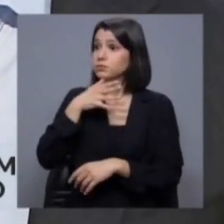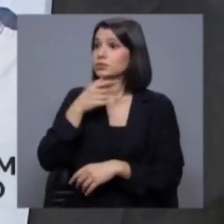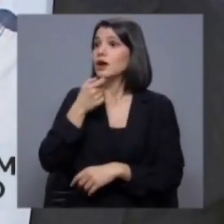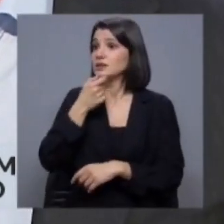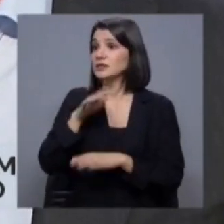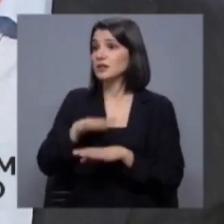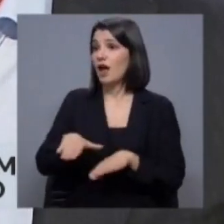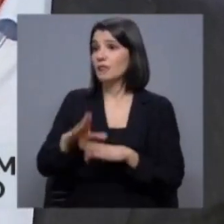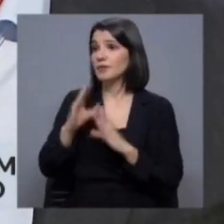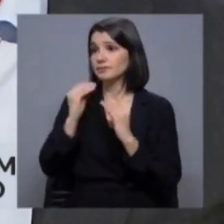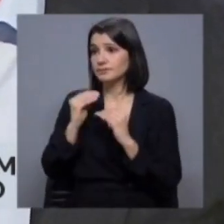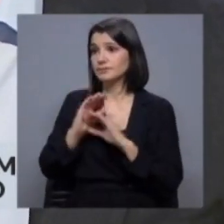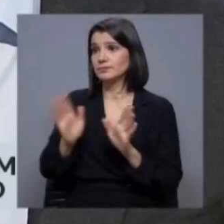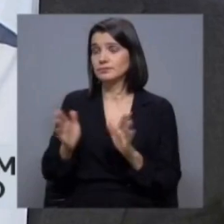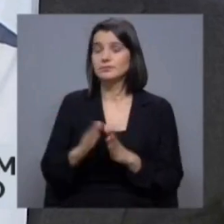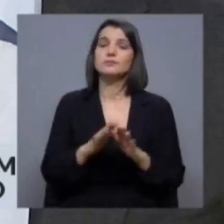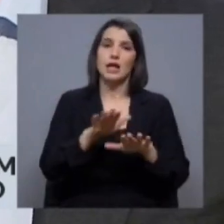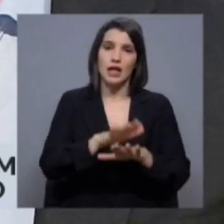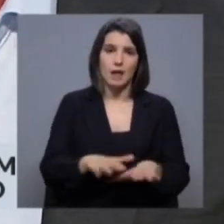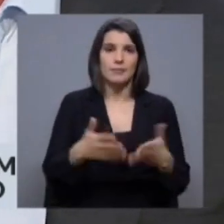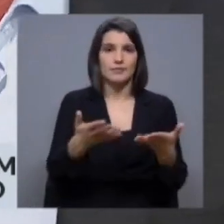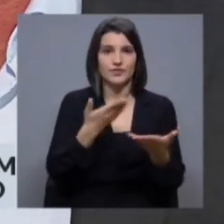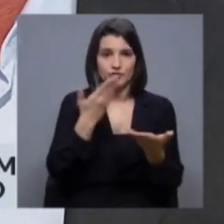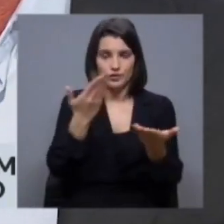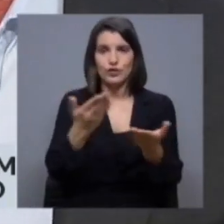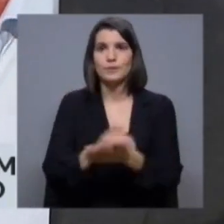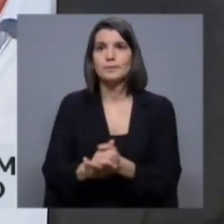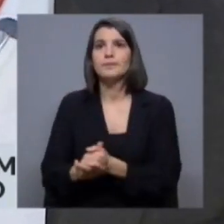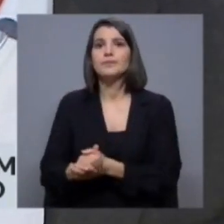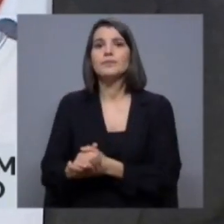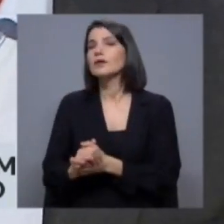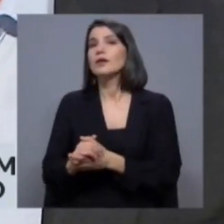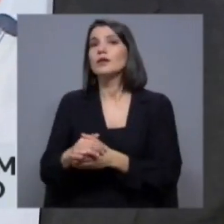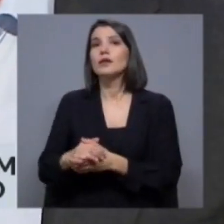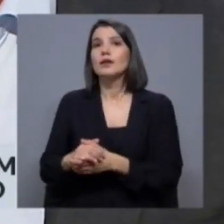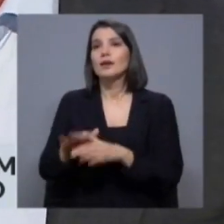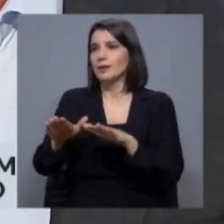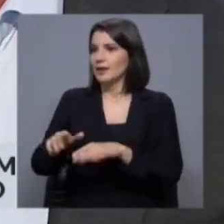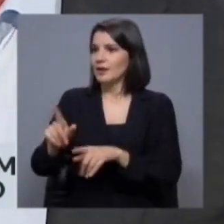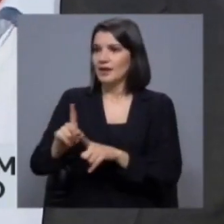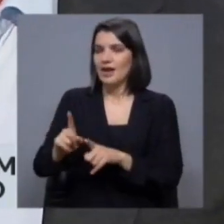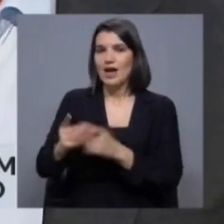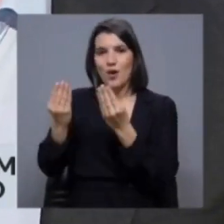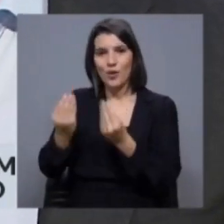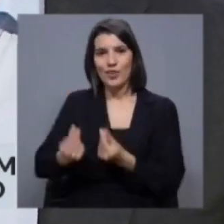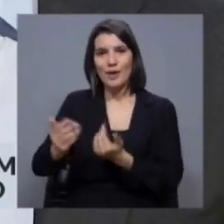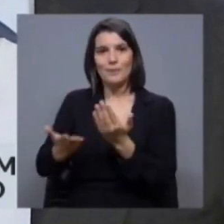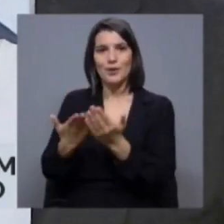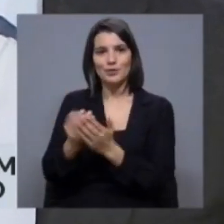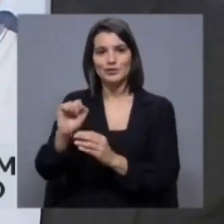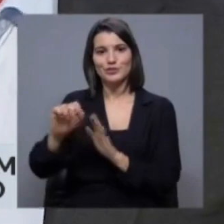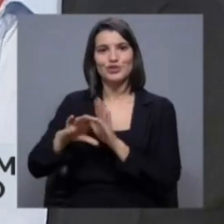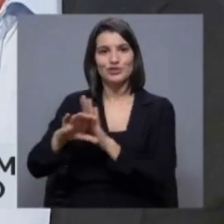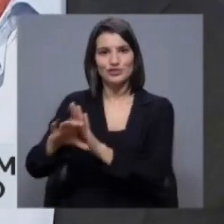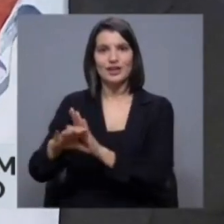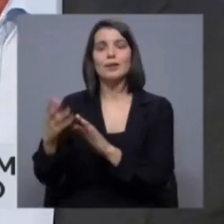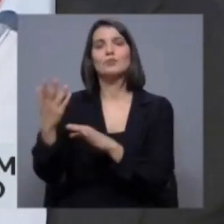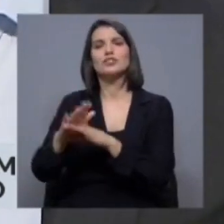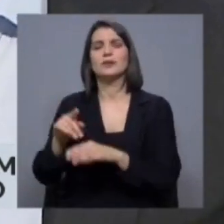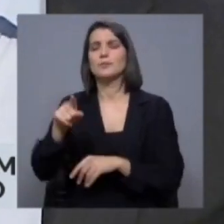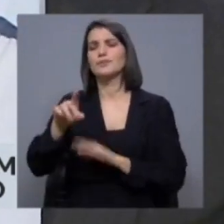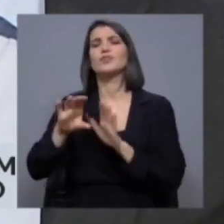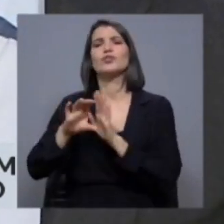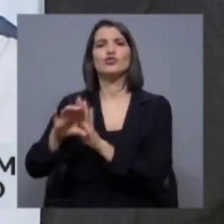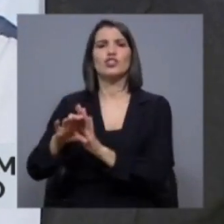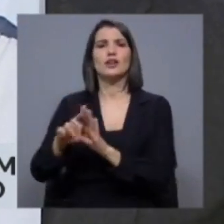palavra quando acalmar favor não ficou com a qualidade das propostas que não chega apresenta por exemplo